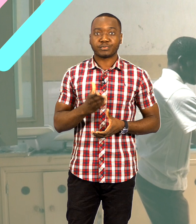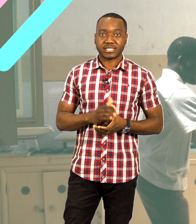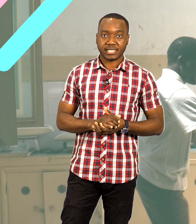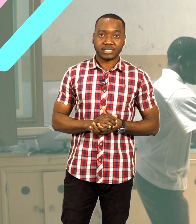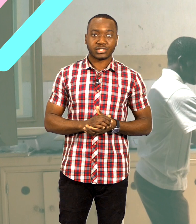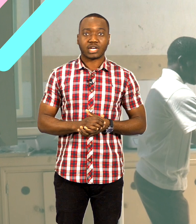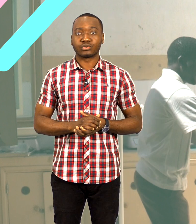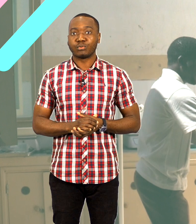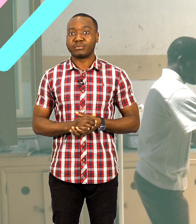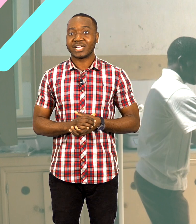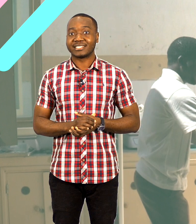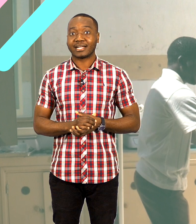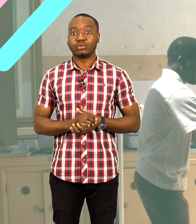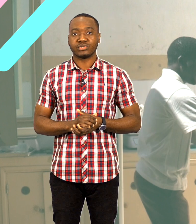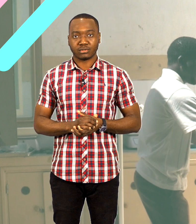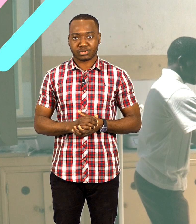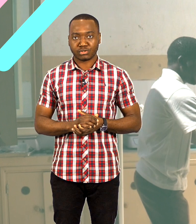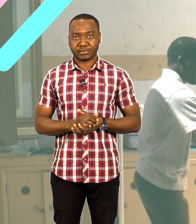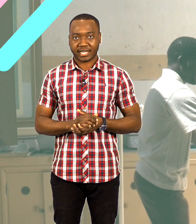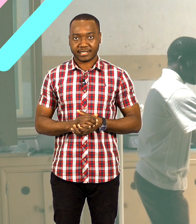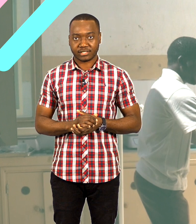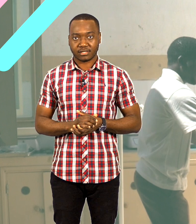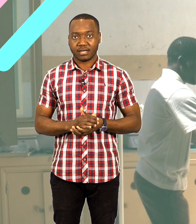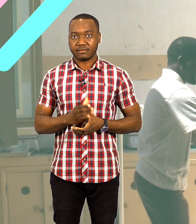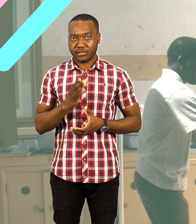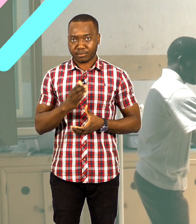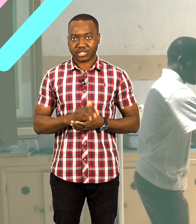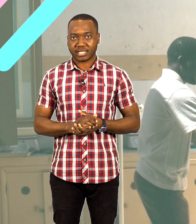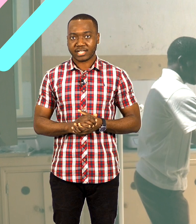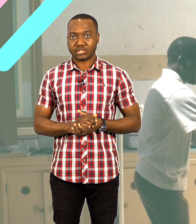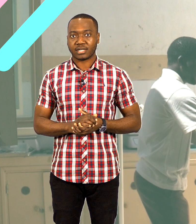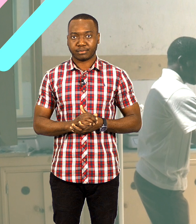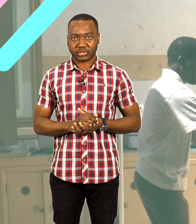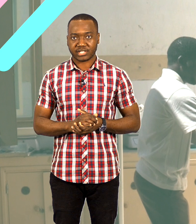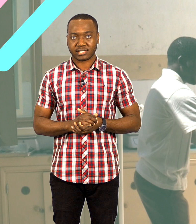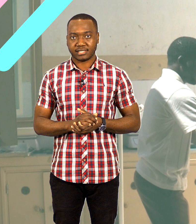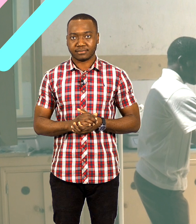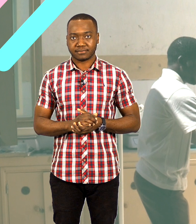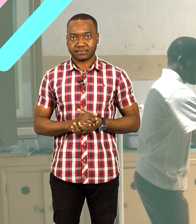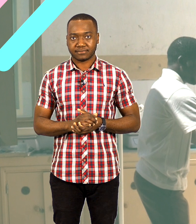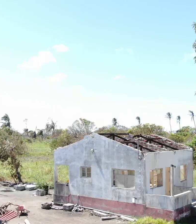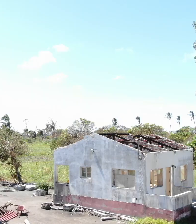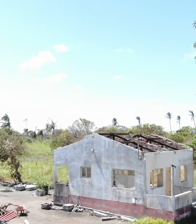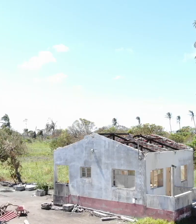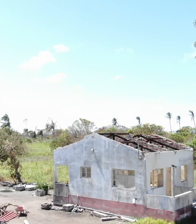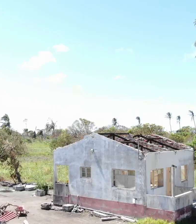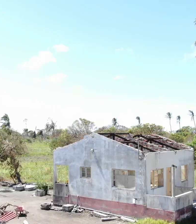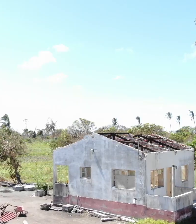os vários pacientes, ajudou uma mulher a dar à luz em condições precárias. Veja mais detalhes na reportagem a seguir.